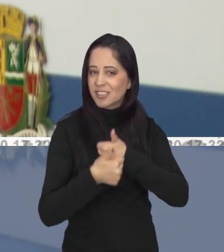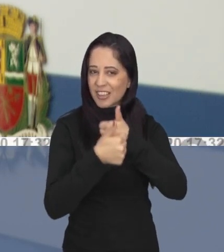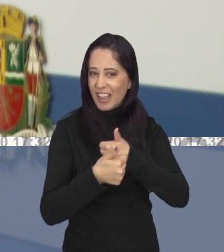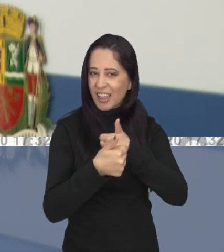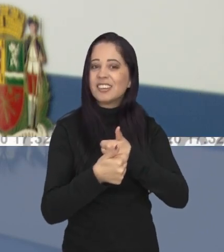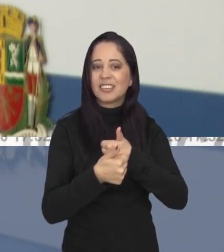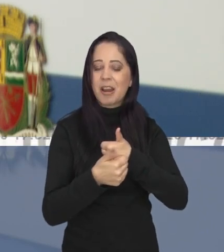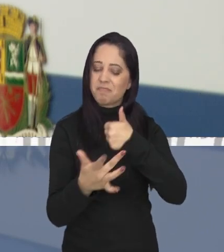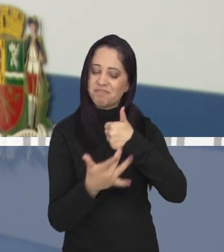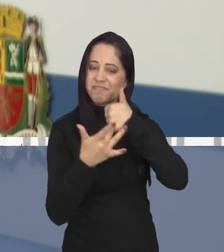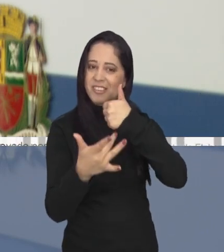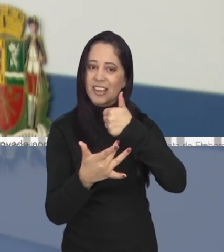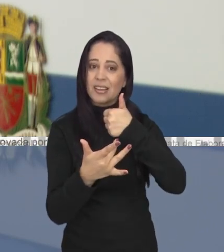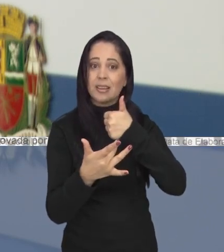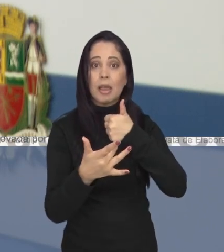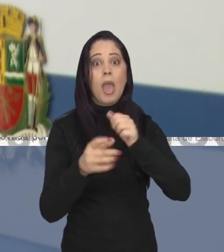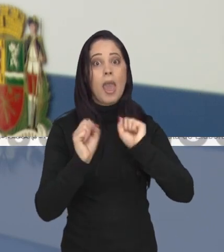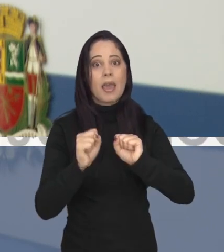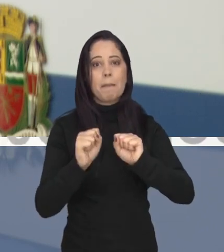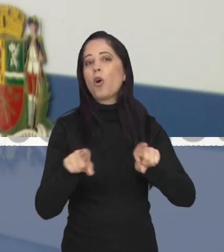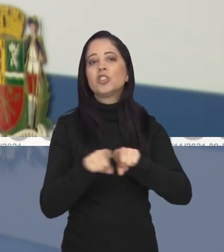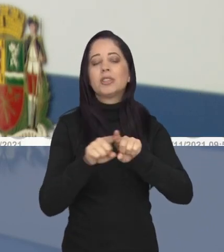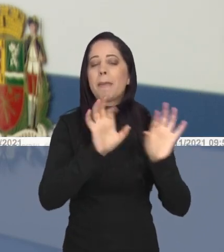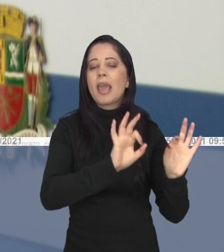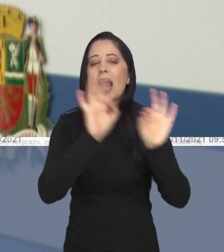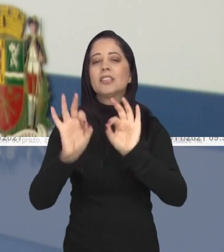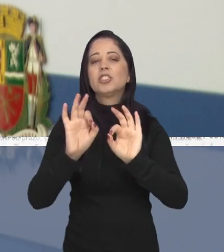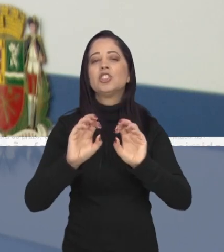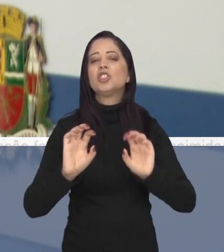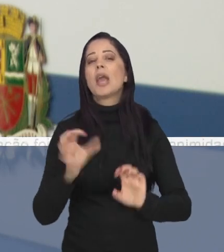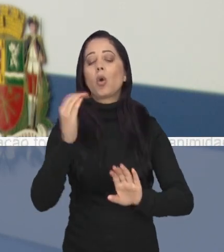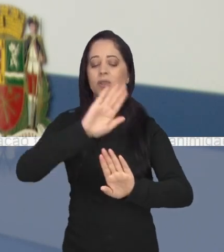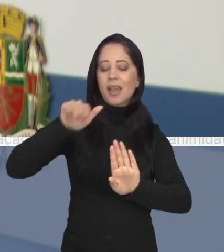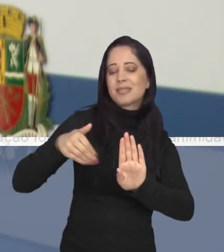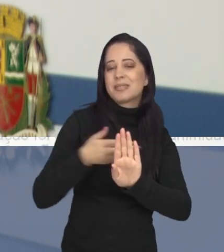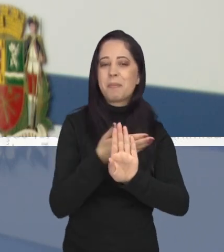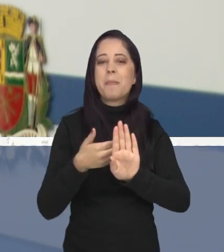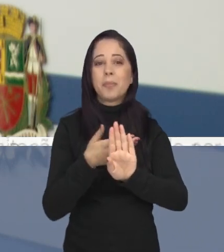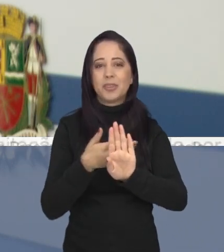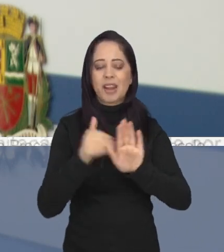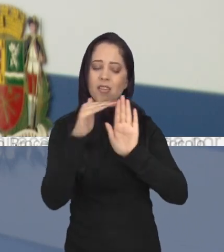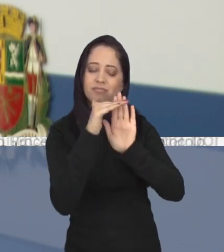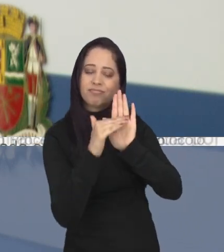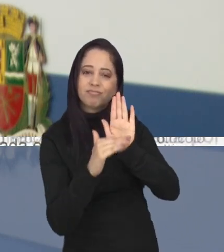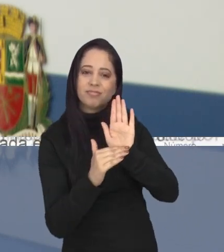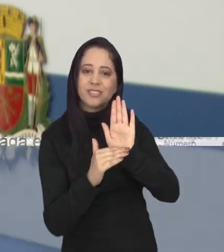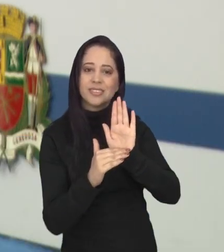você perdeu alguma informação, é só rever o programa no nosso canal do YouTube,